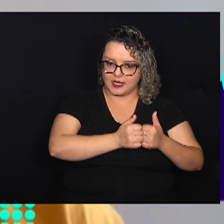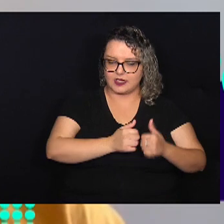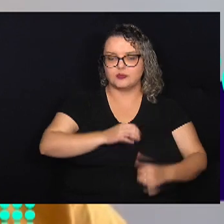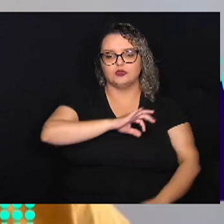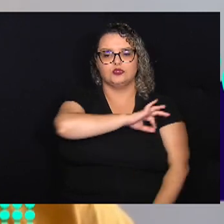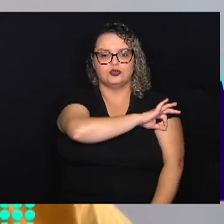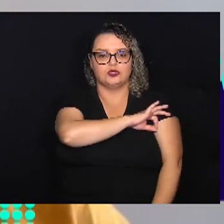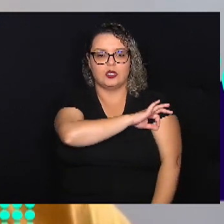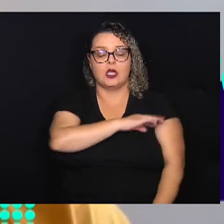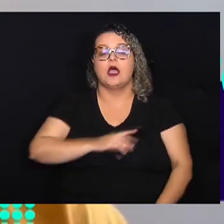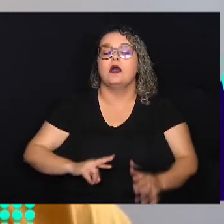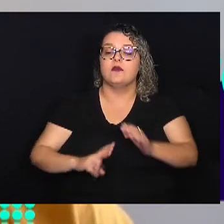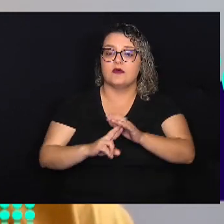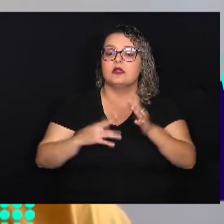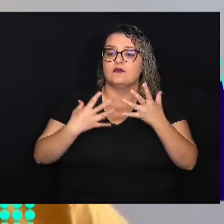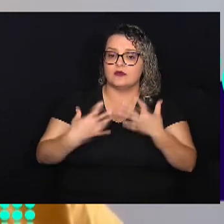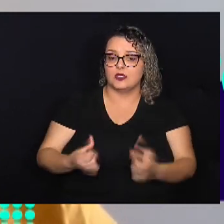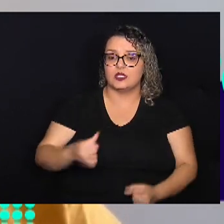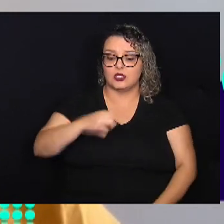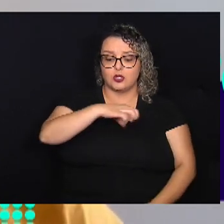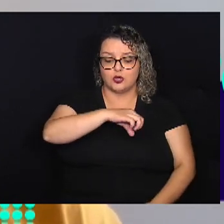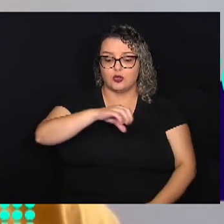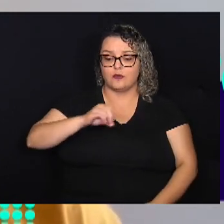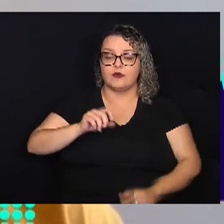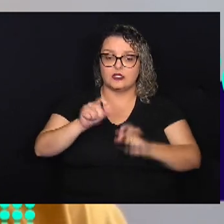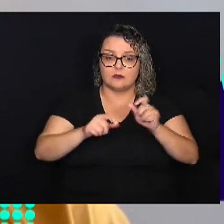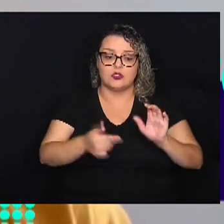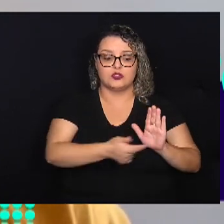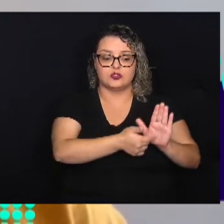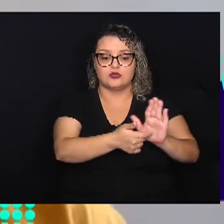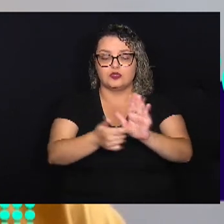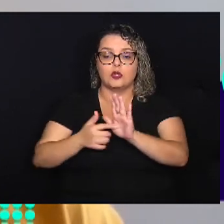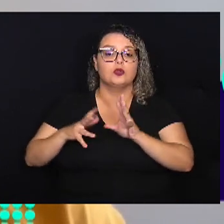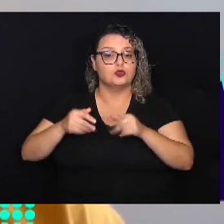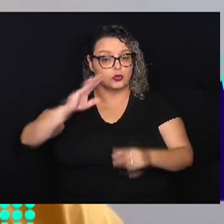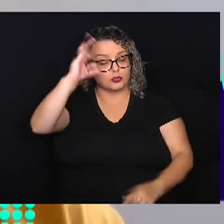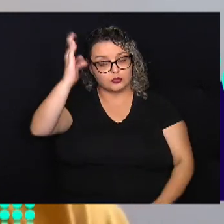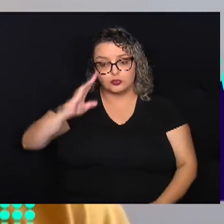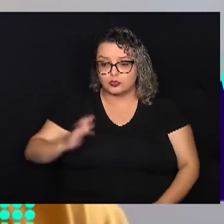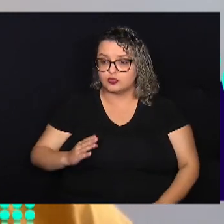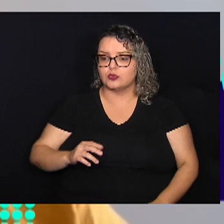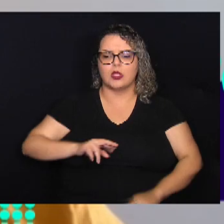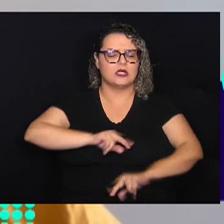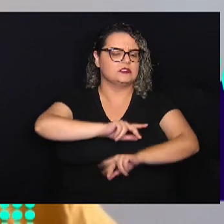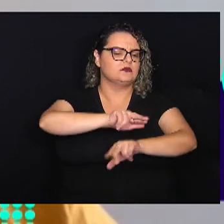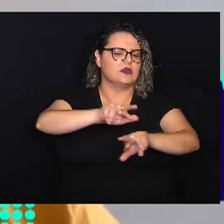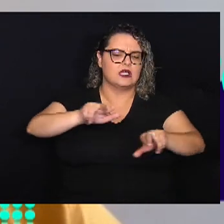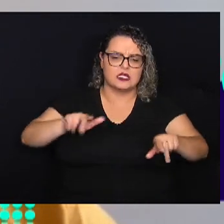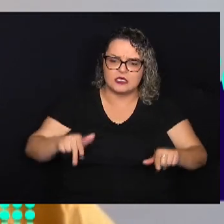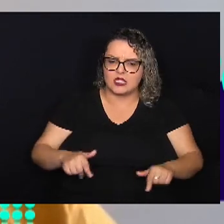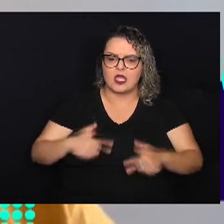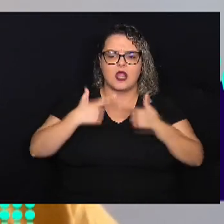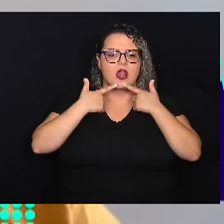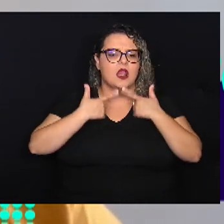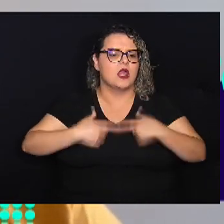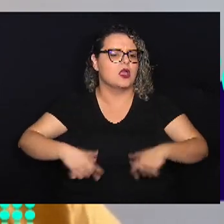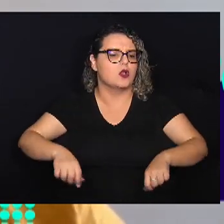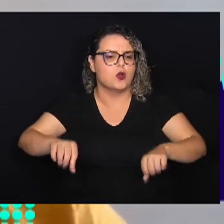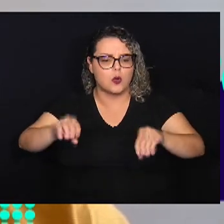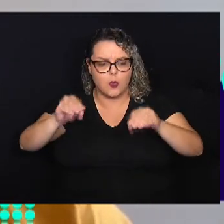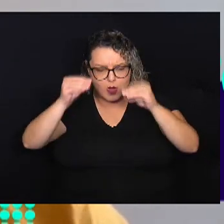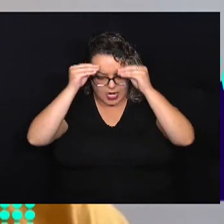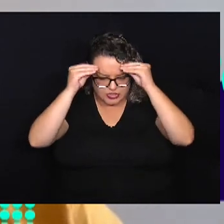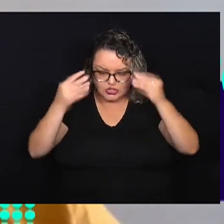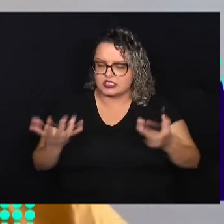vai receber 90 expositores de todo o Brasil, que trarão as mais diversas linguagens artísticas para apresentar